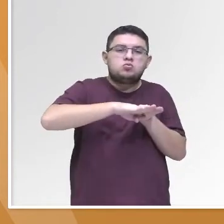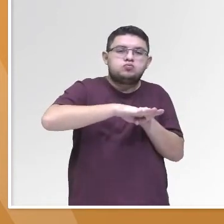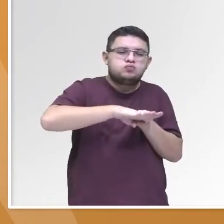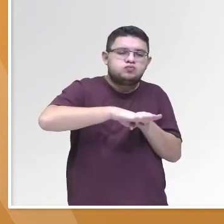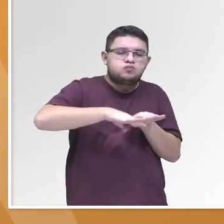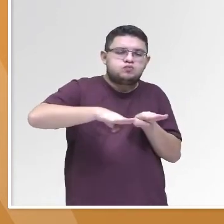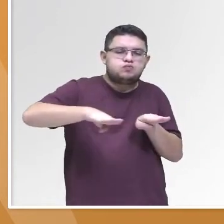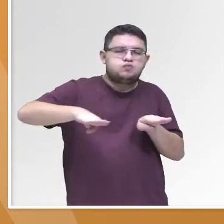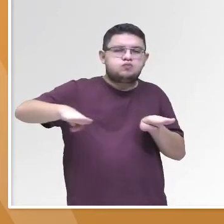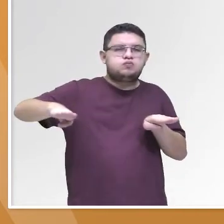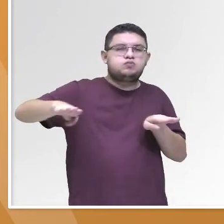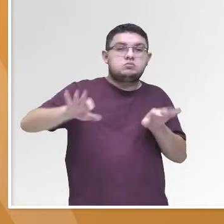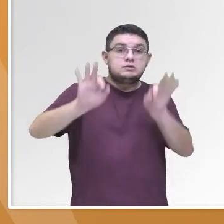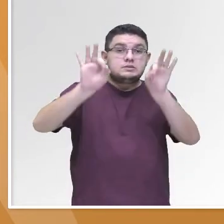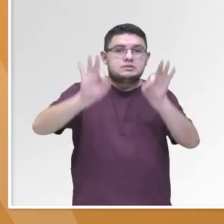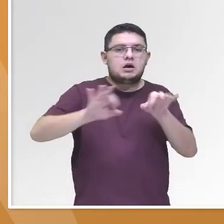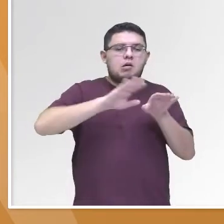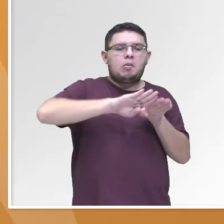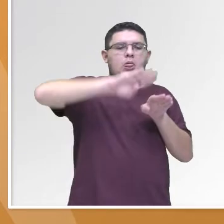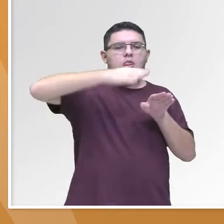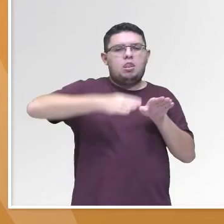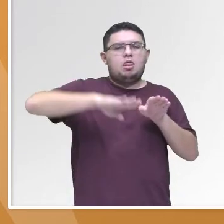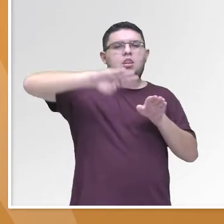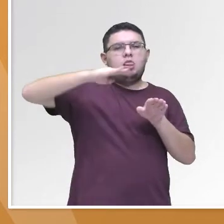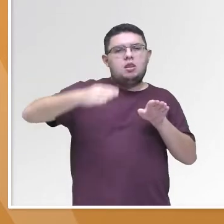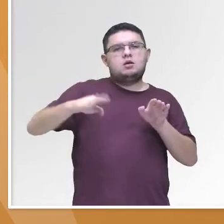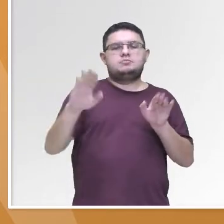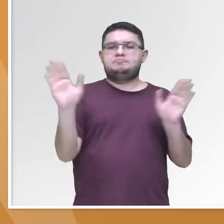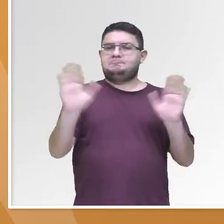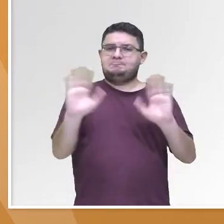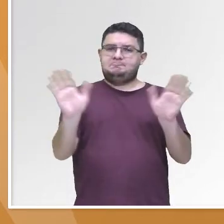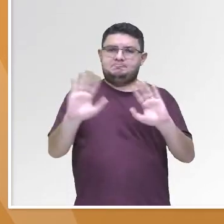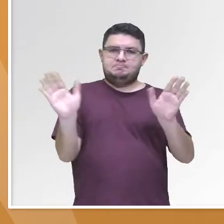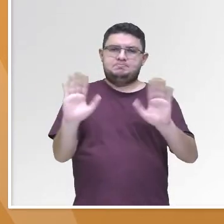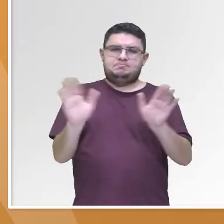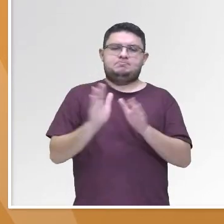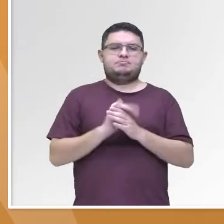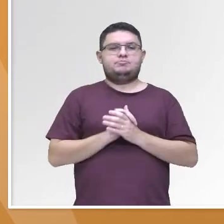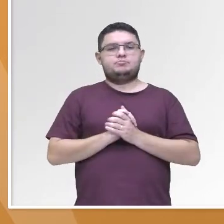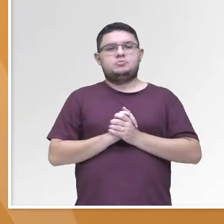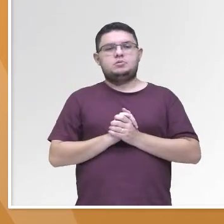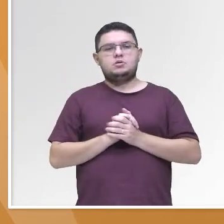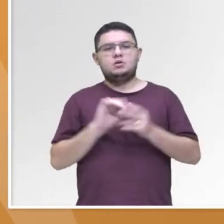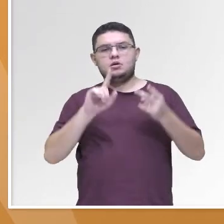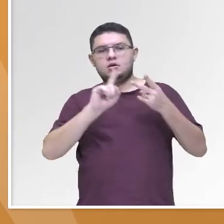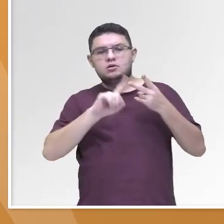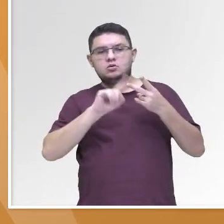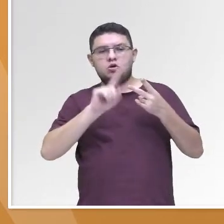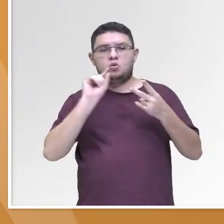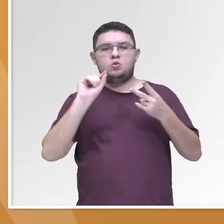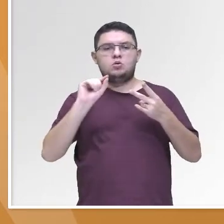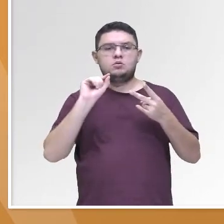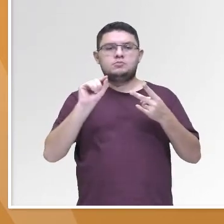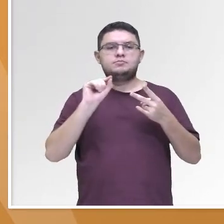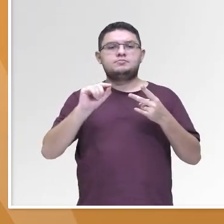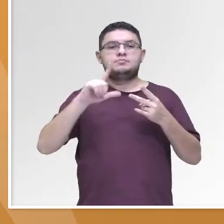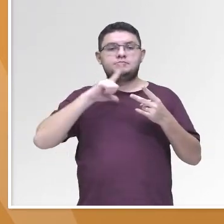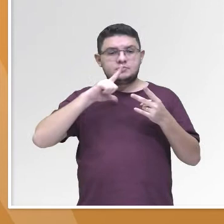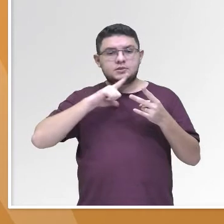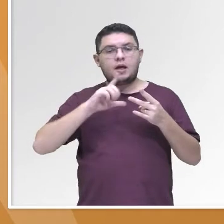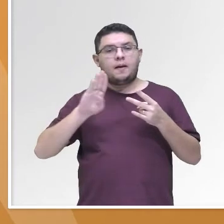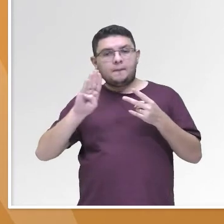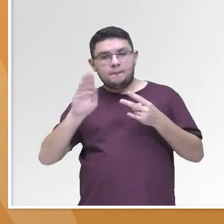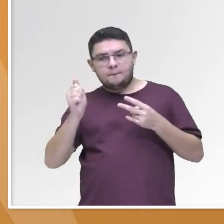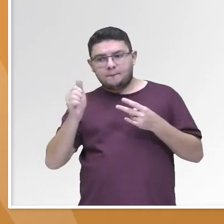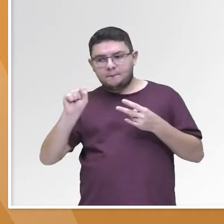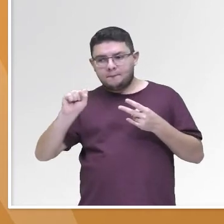diferentemente do que a gente viu ali no aterro controlado e no lixão. É feito também o selamento da